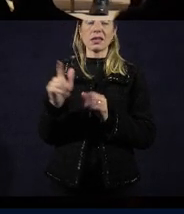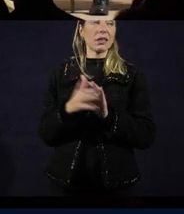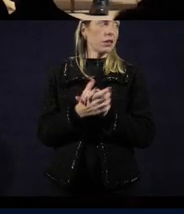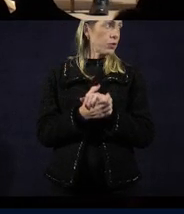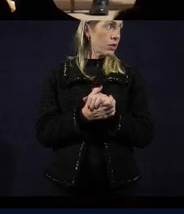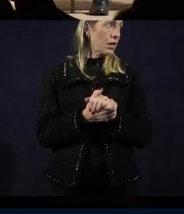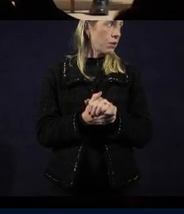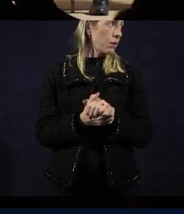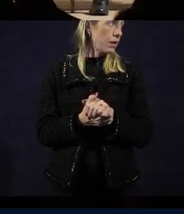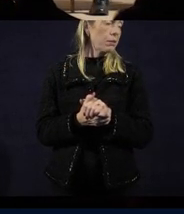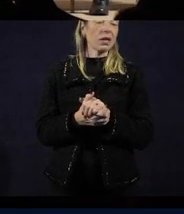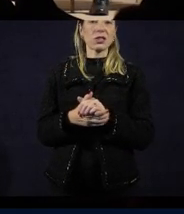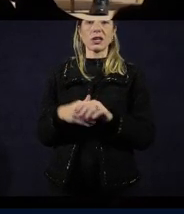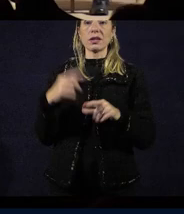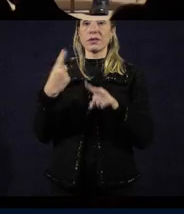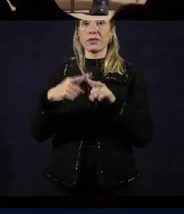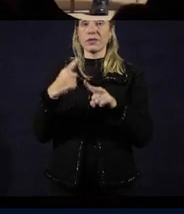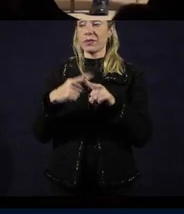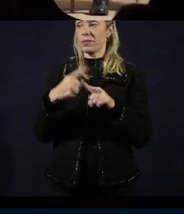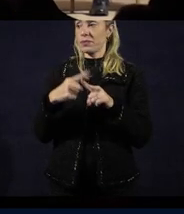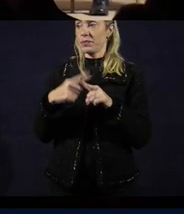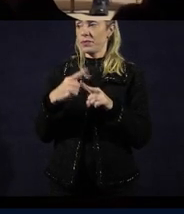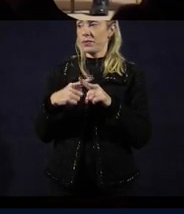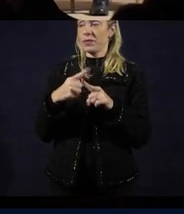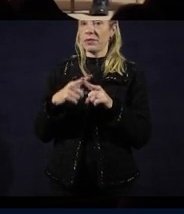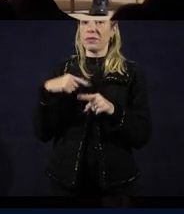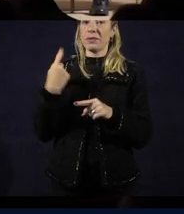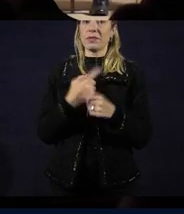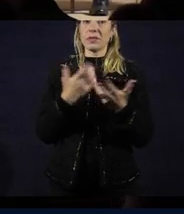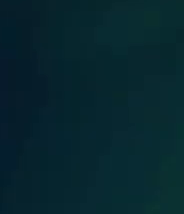por dividir o conhecimento com a gente muito obrigado